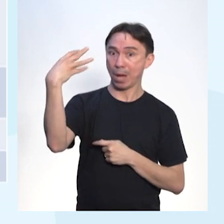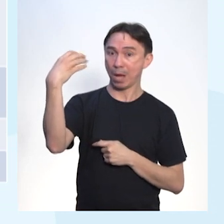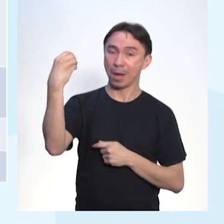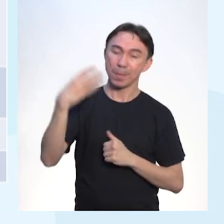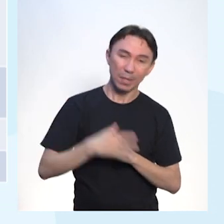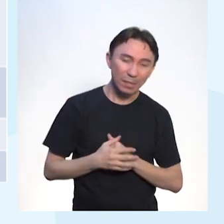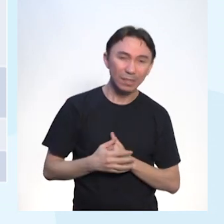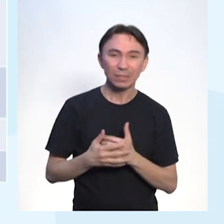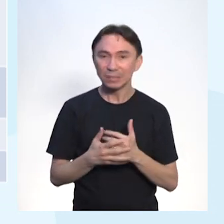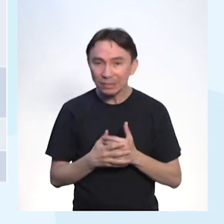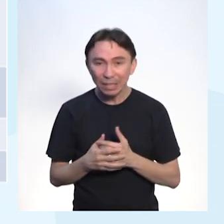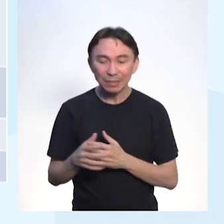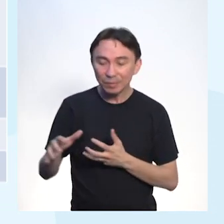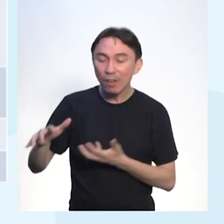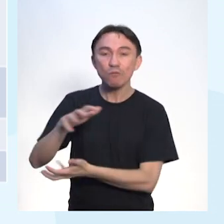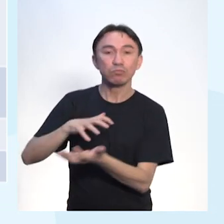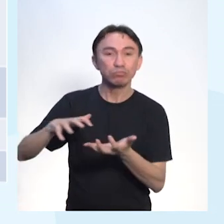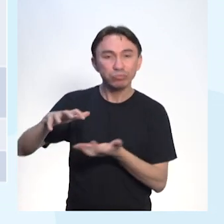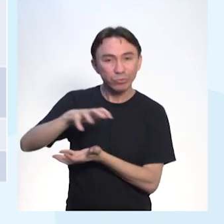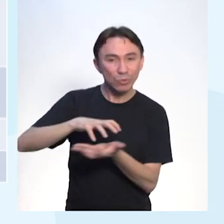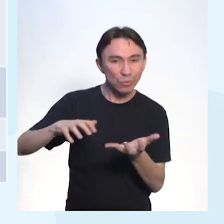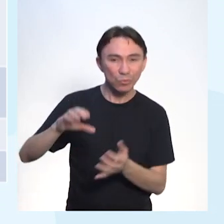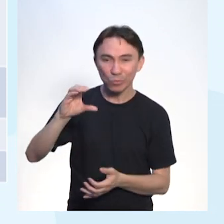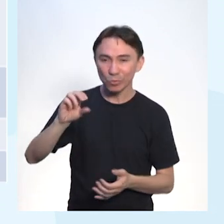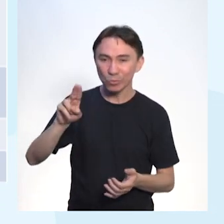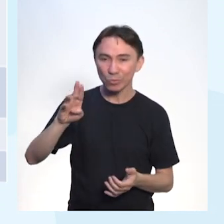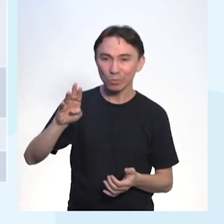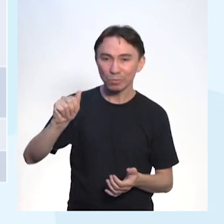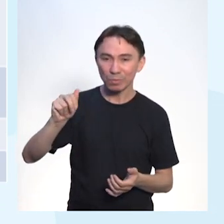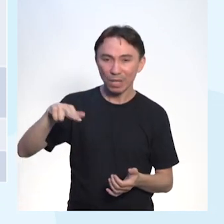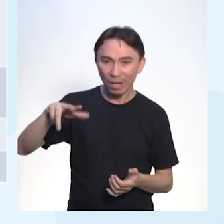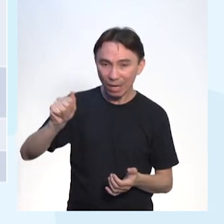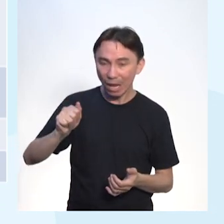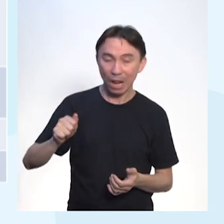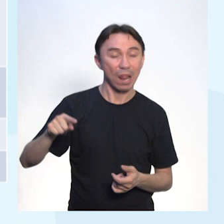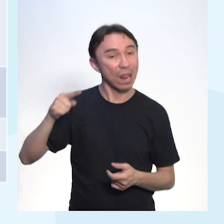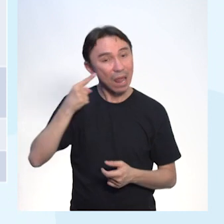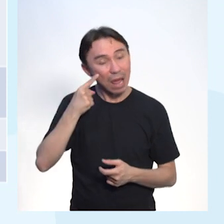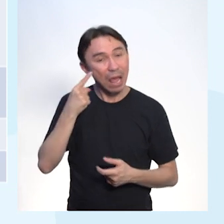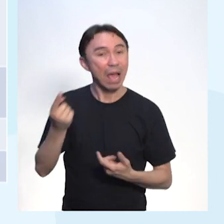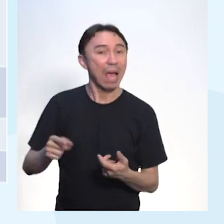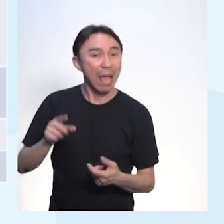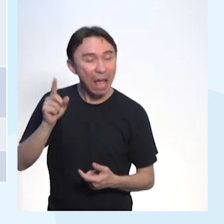a Revolução Cubana, ela é uma virada para